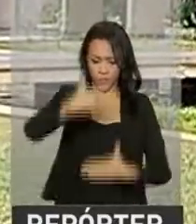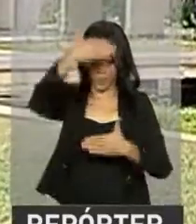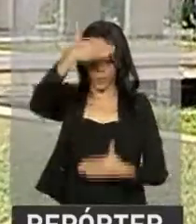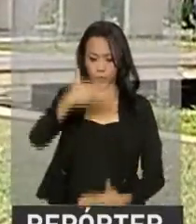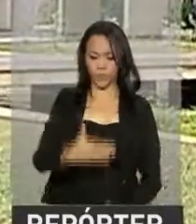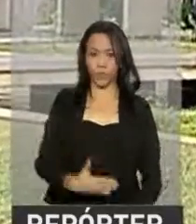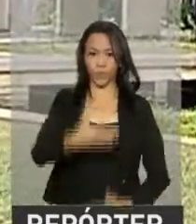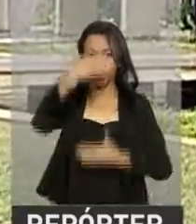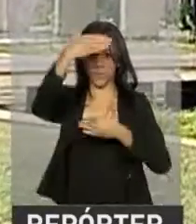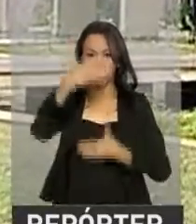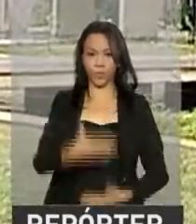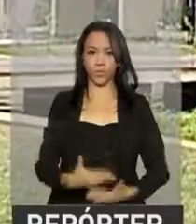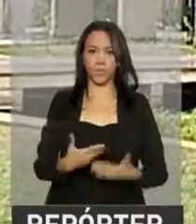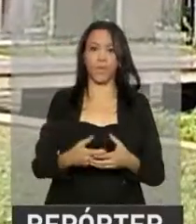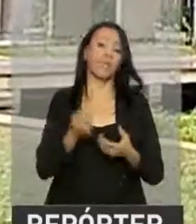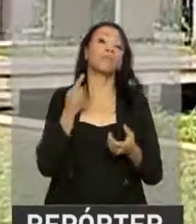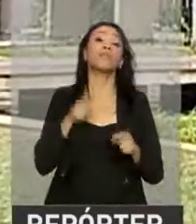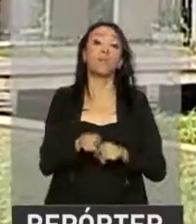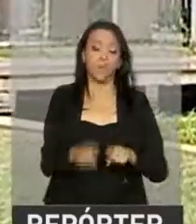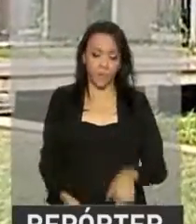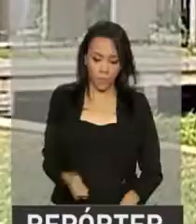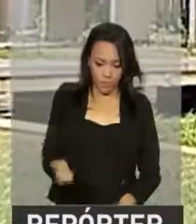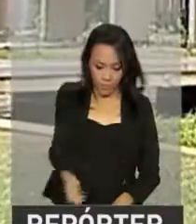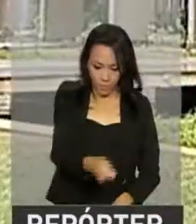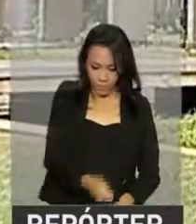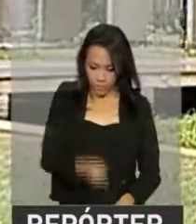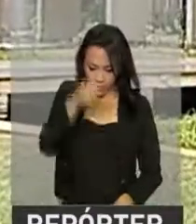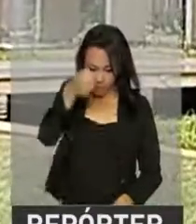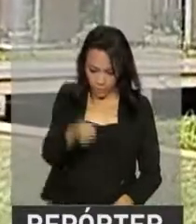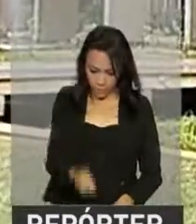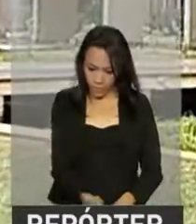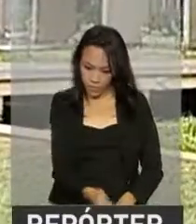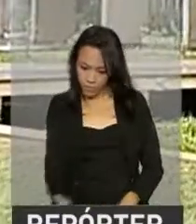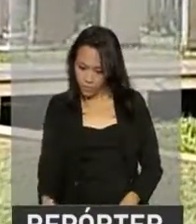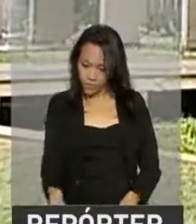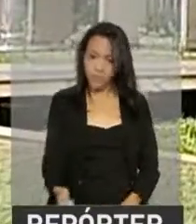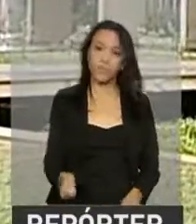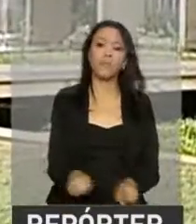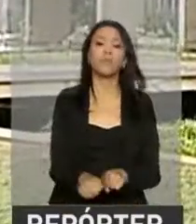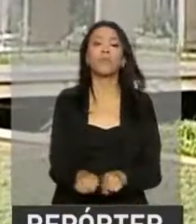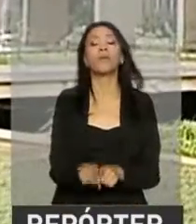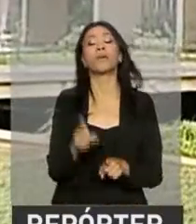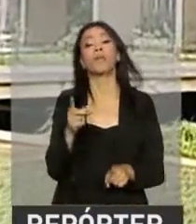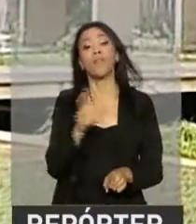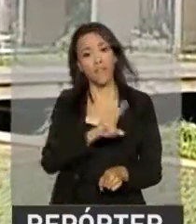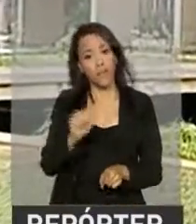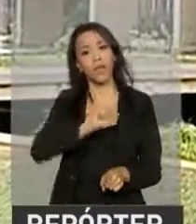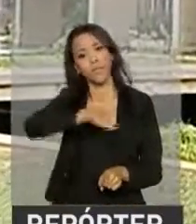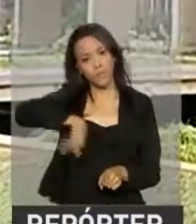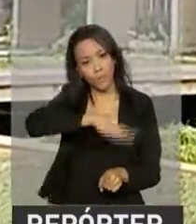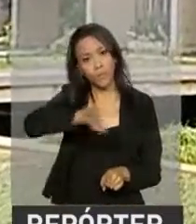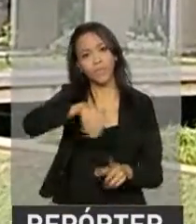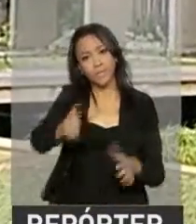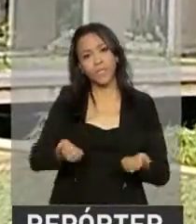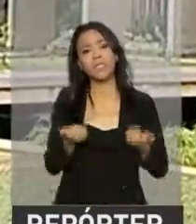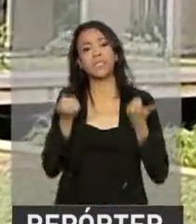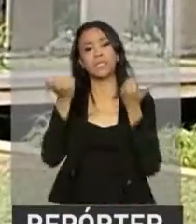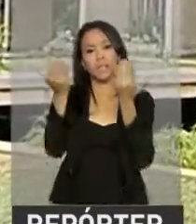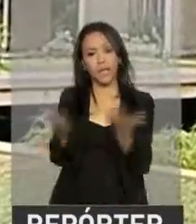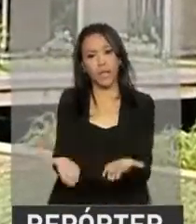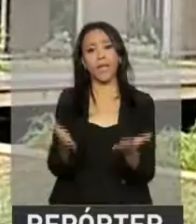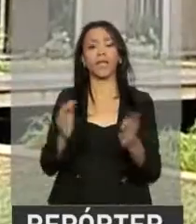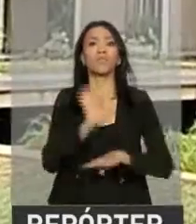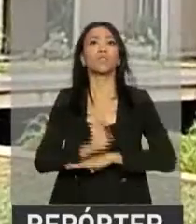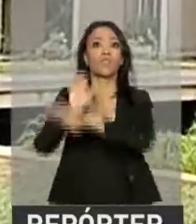de detectores de metais e detectores de detecção manual vão ser entregues para os